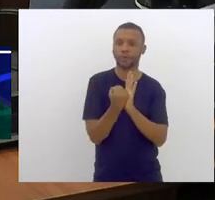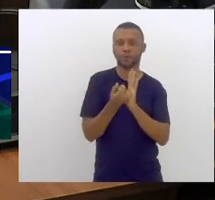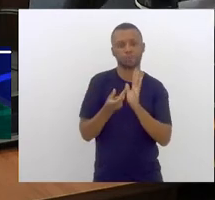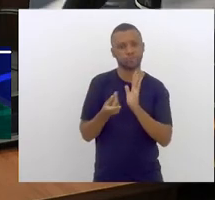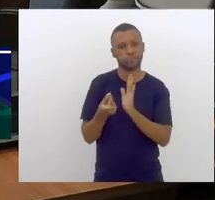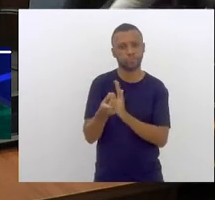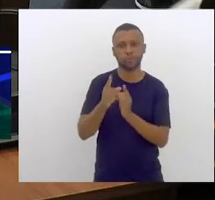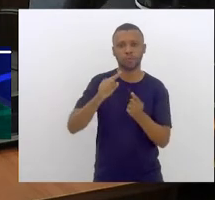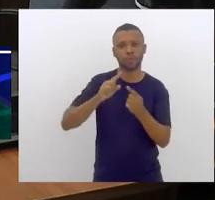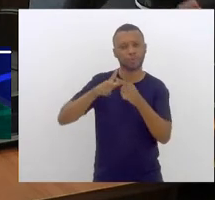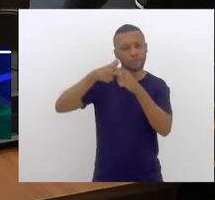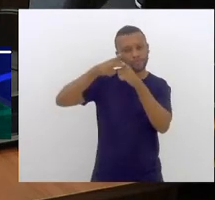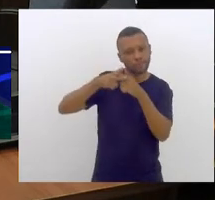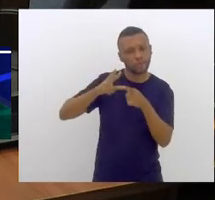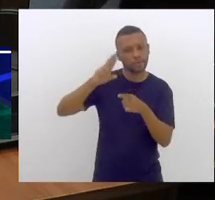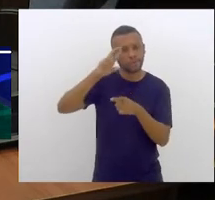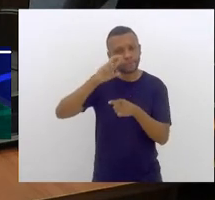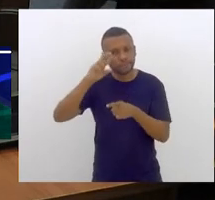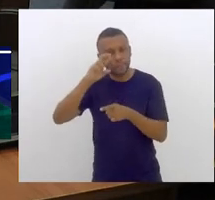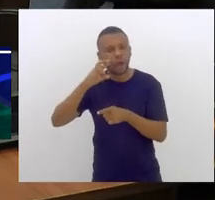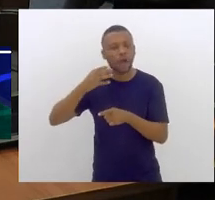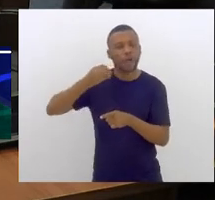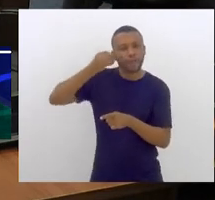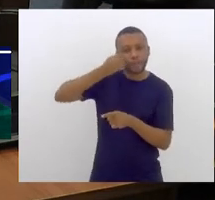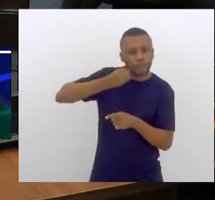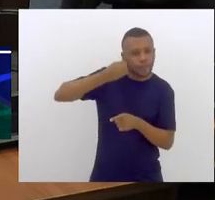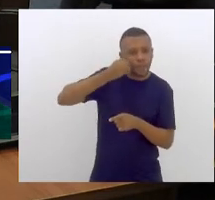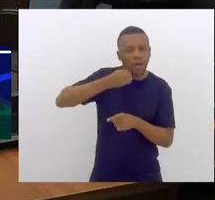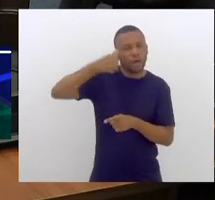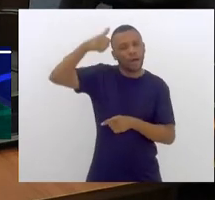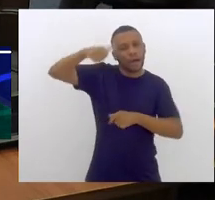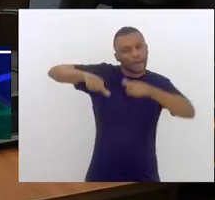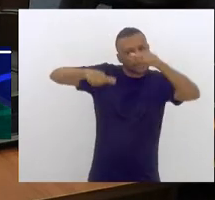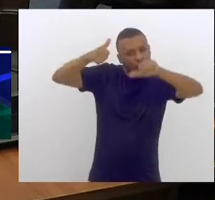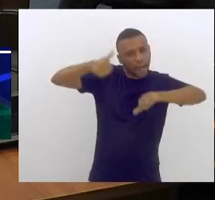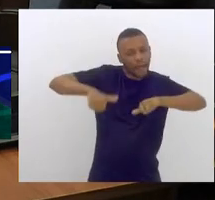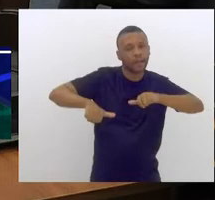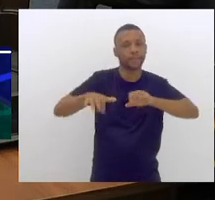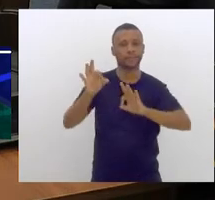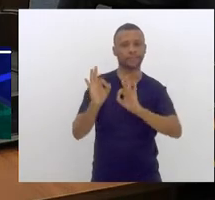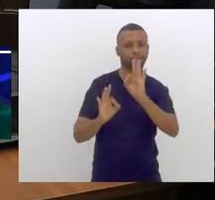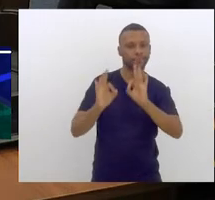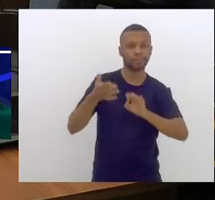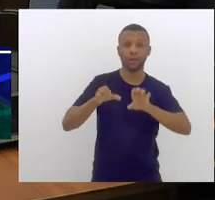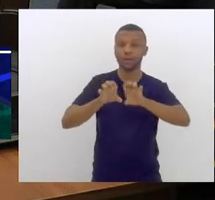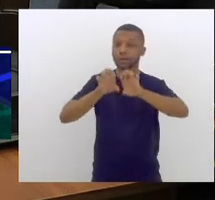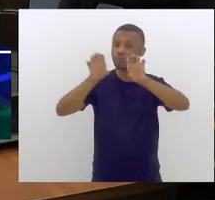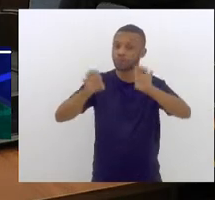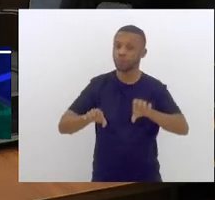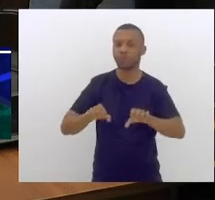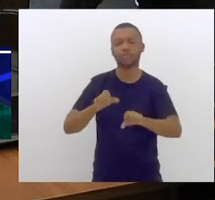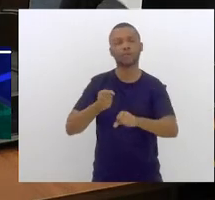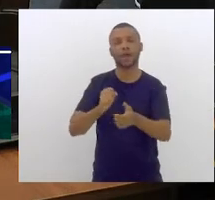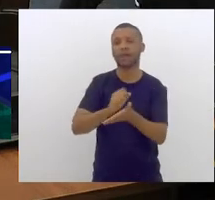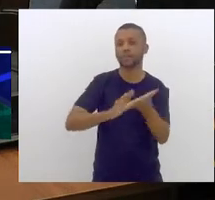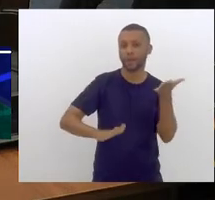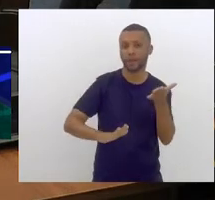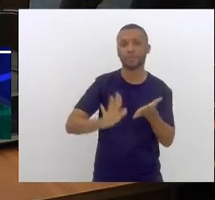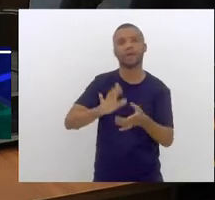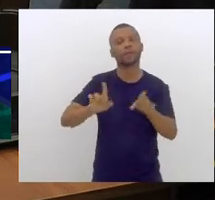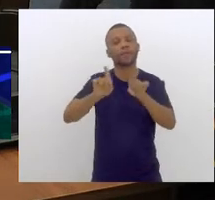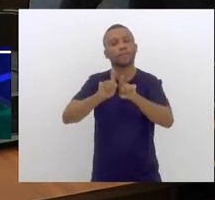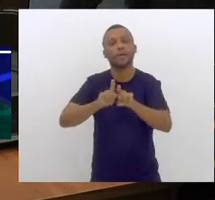revisão, experimentação, análise e sistematização de exercícios, mas também de jogos